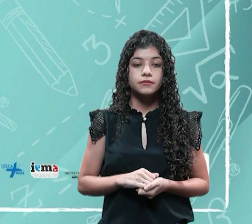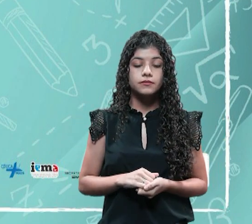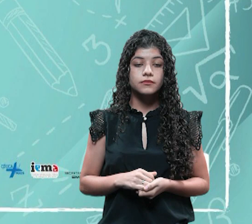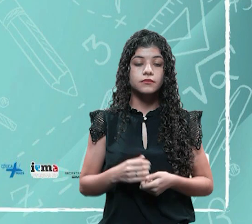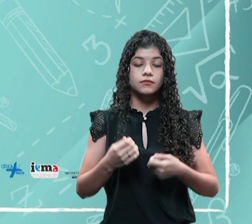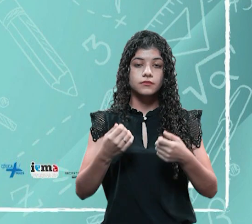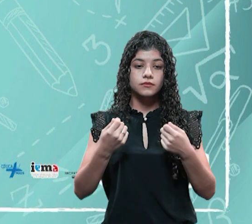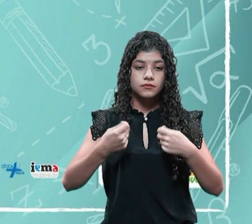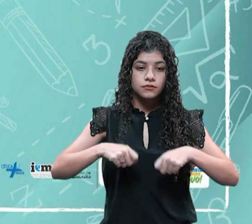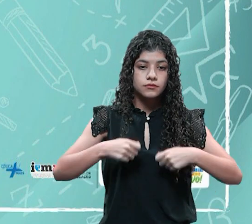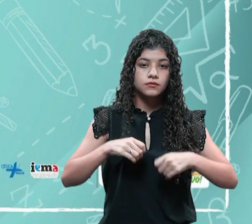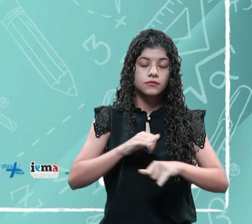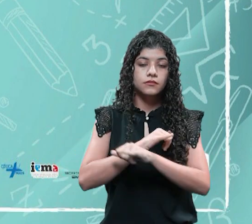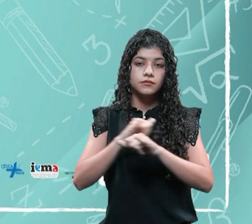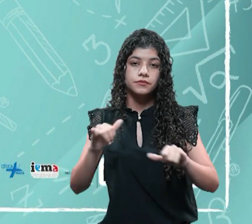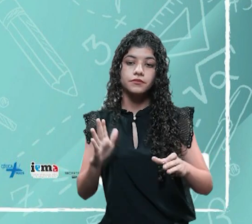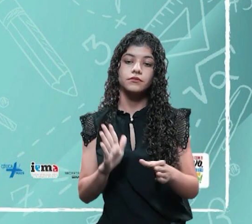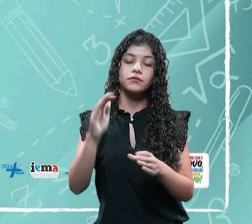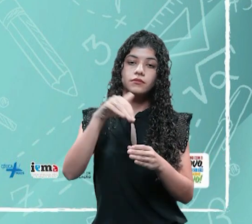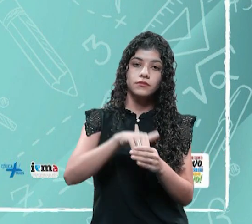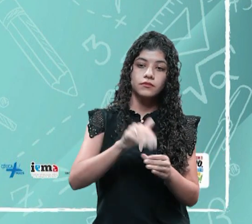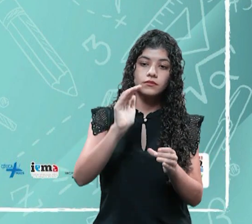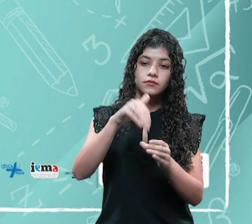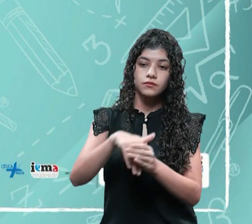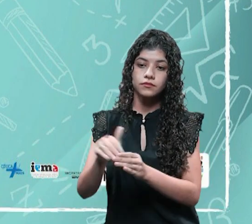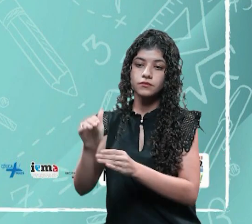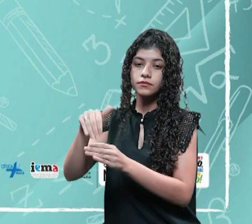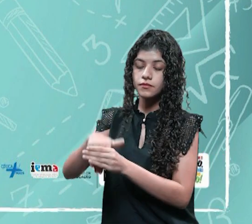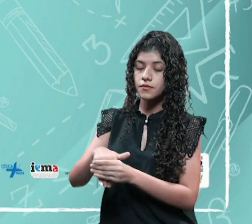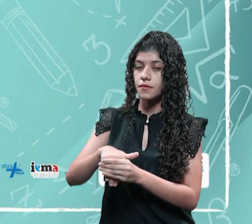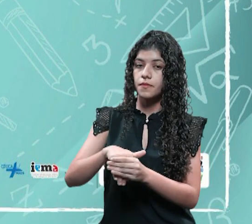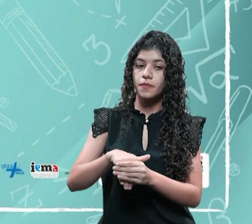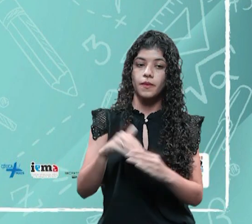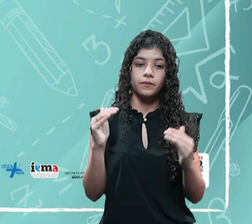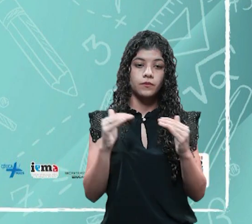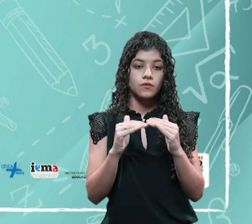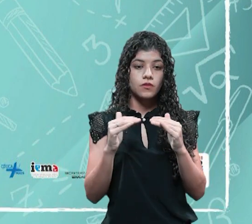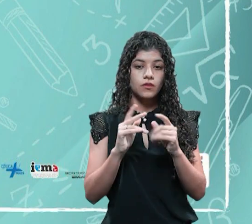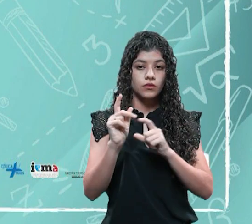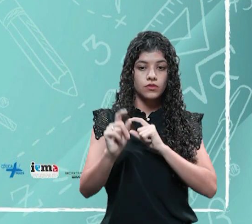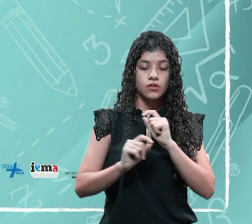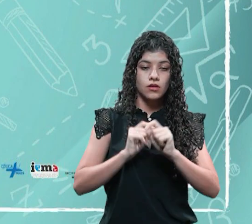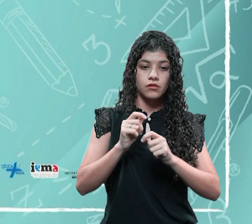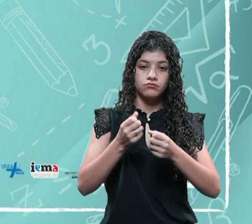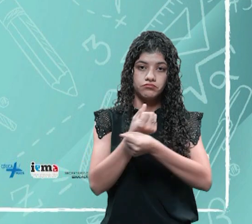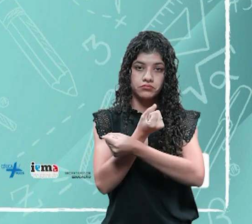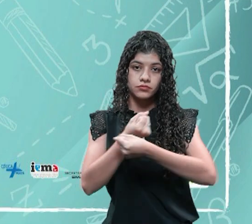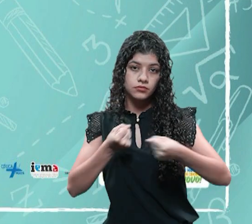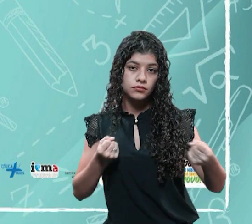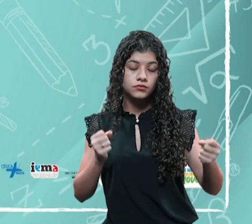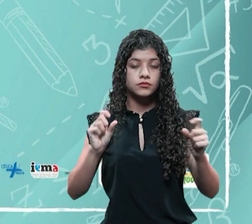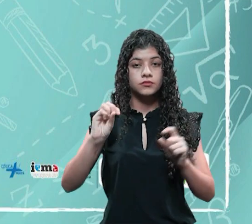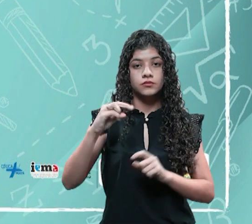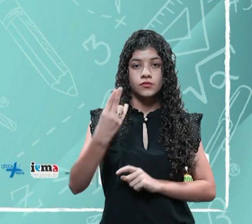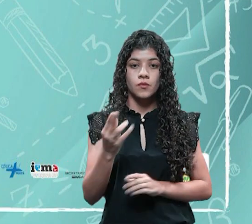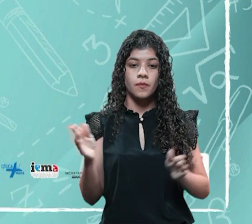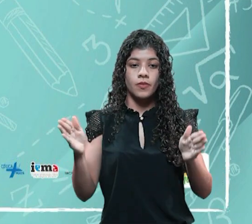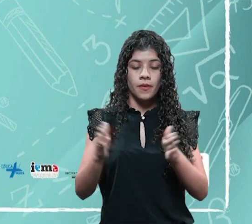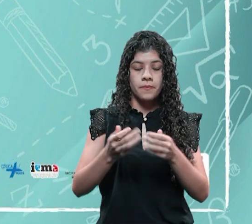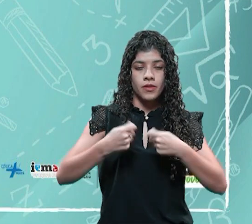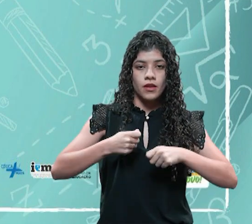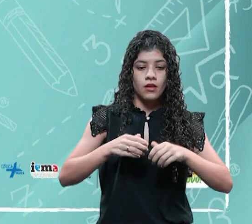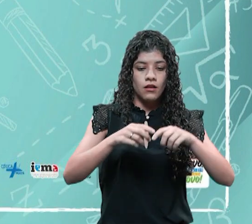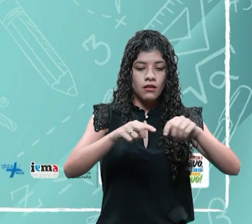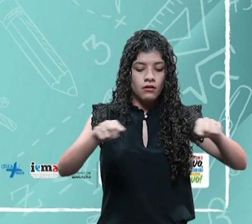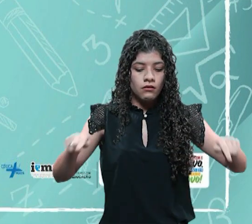uma comissão técnica de votação. De acordo com o porte do evento, vai depender, é necessária a montagem